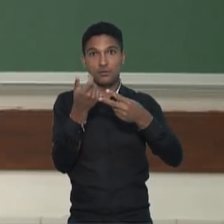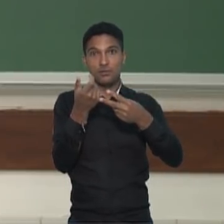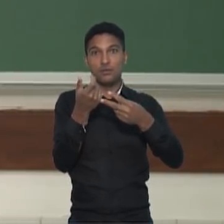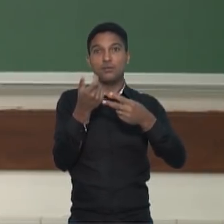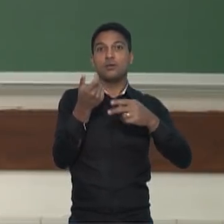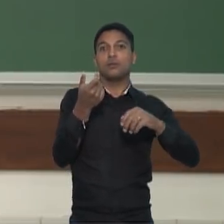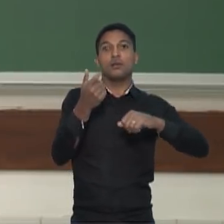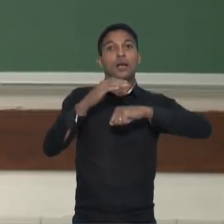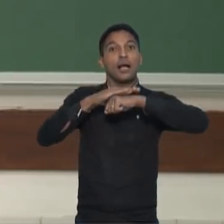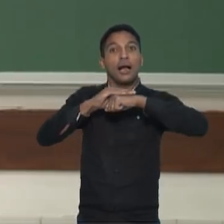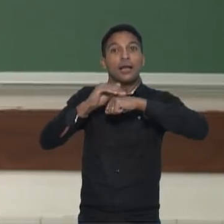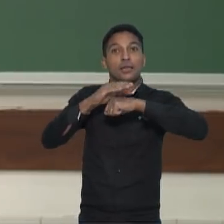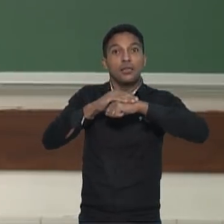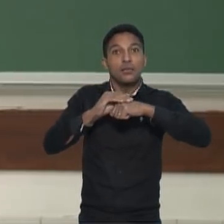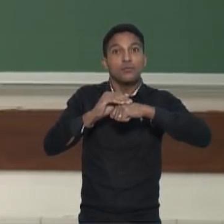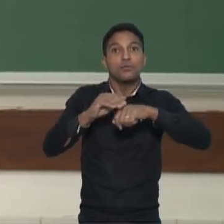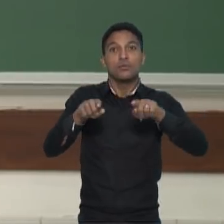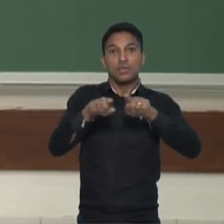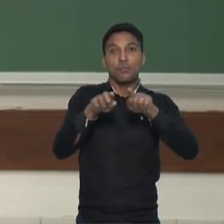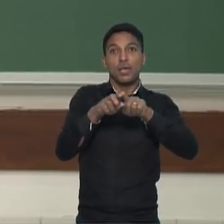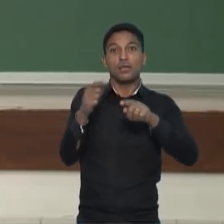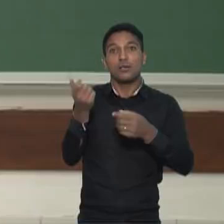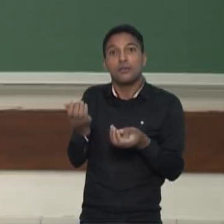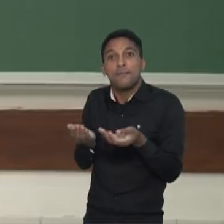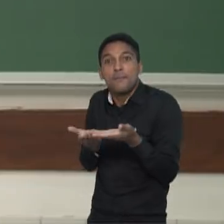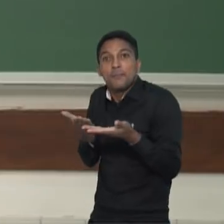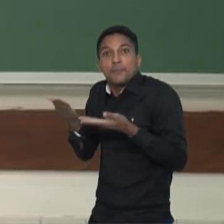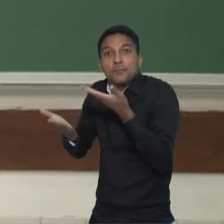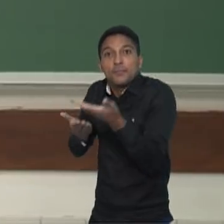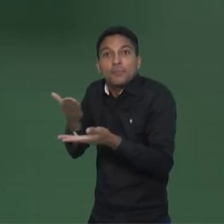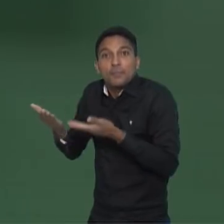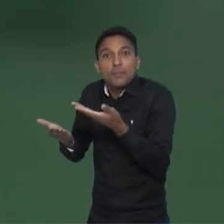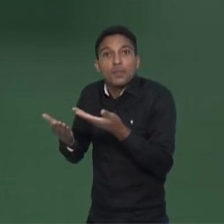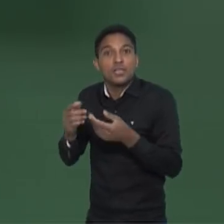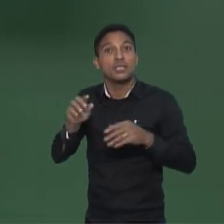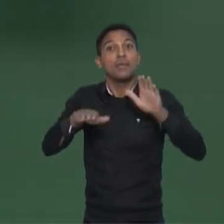direto. Vamos ver a resposta correta.